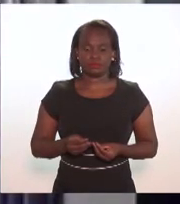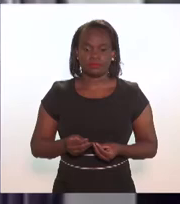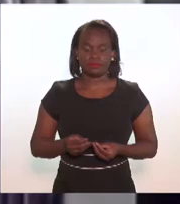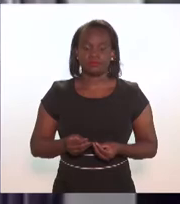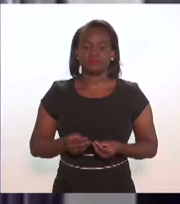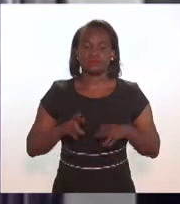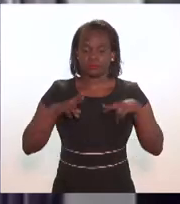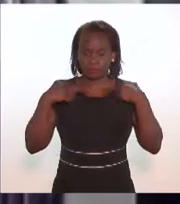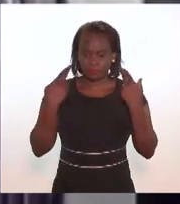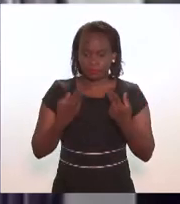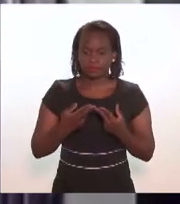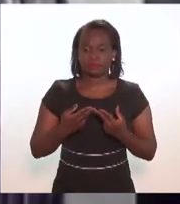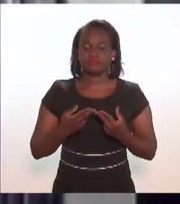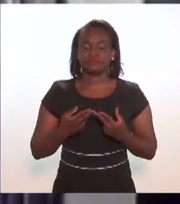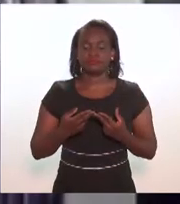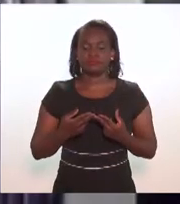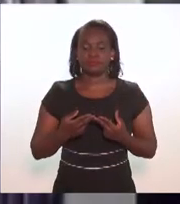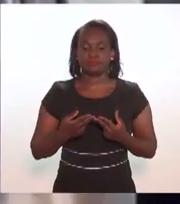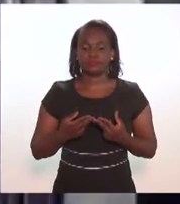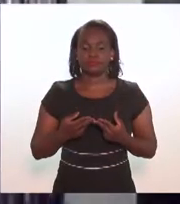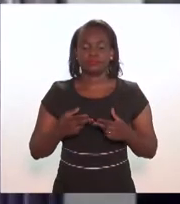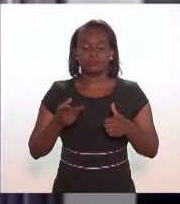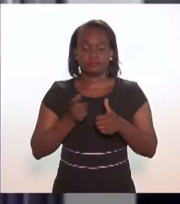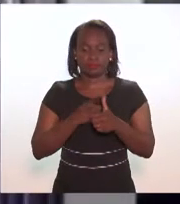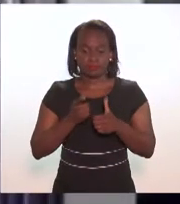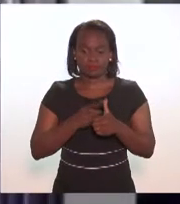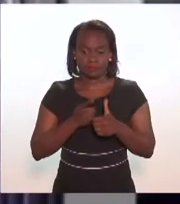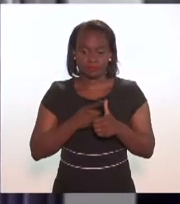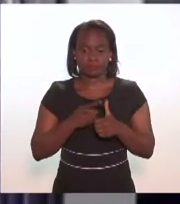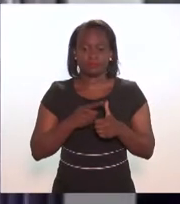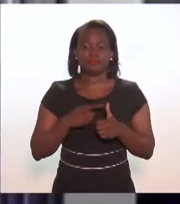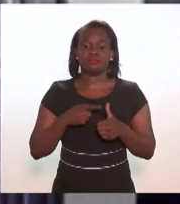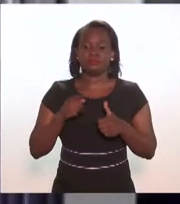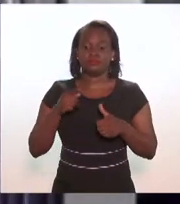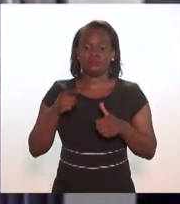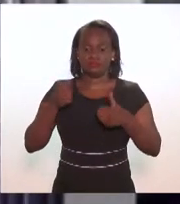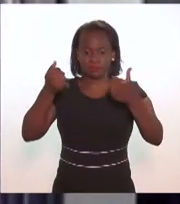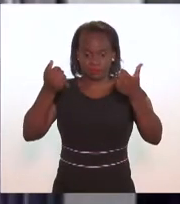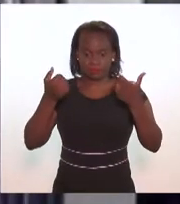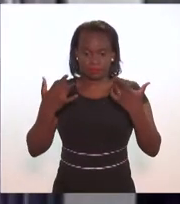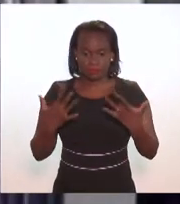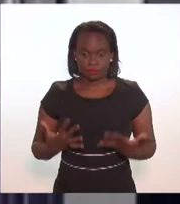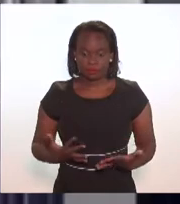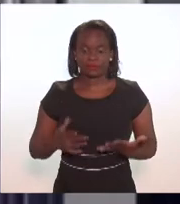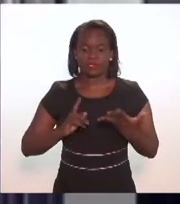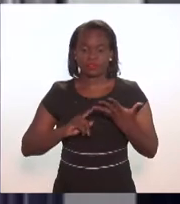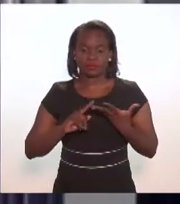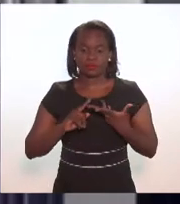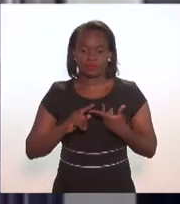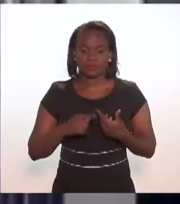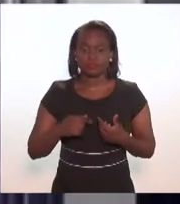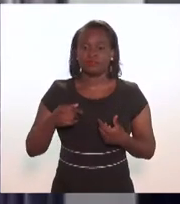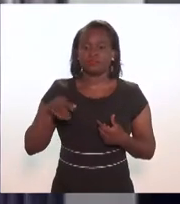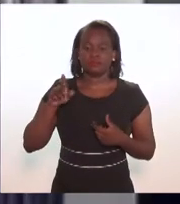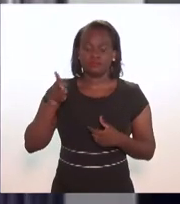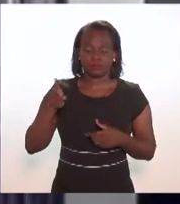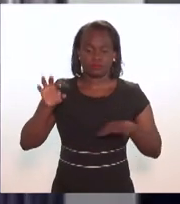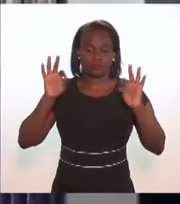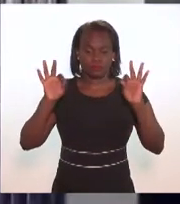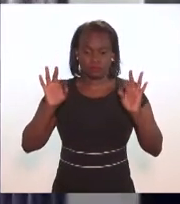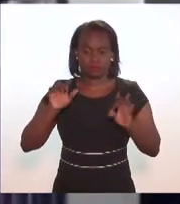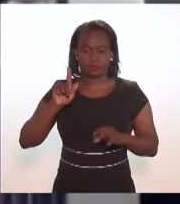a nossa reunião, primeiro ouvindo a exposição do excelentíssimo senhor